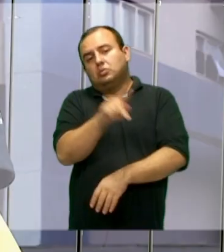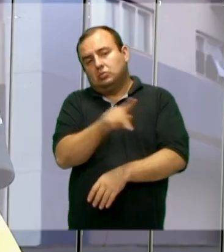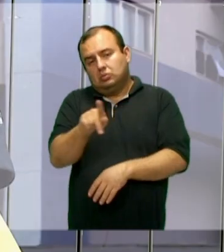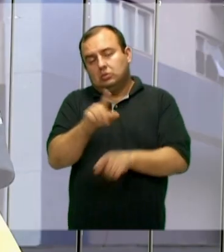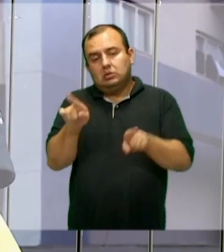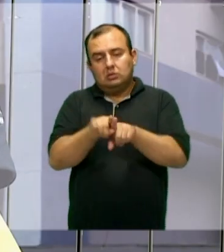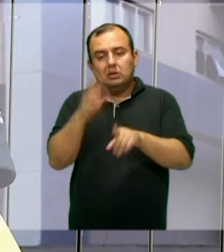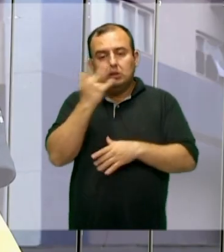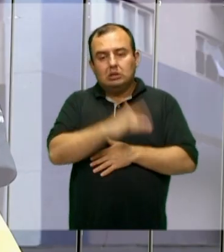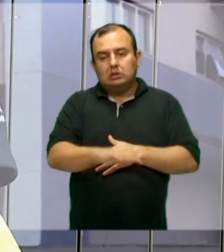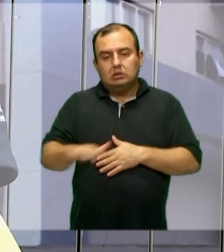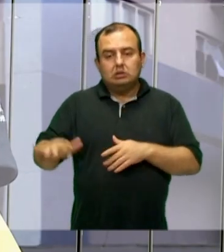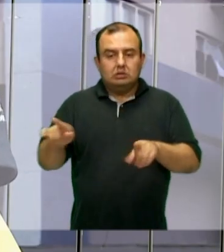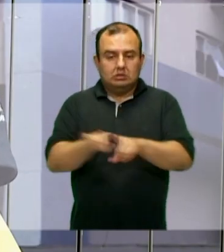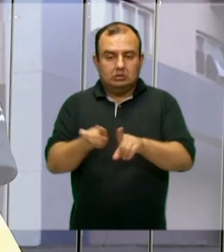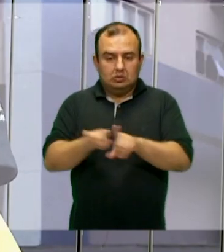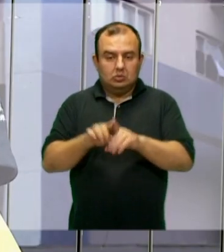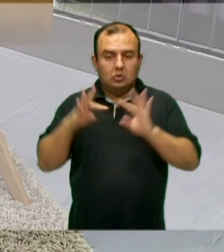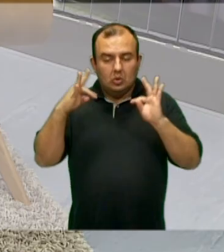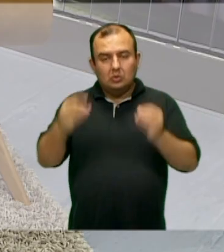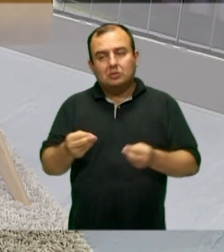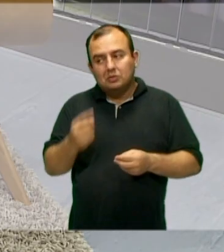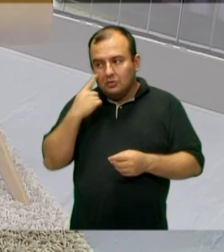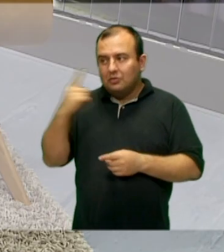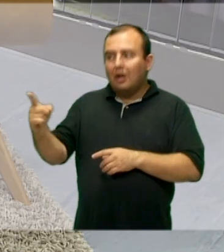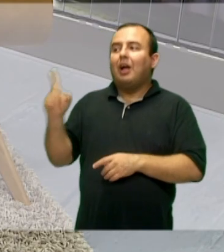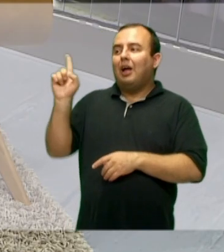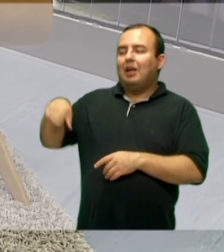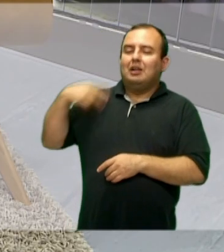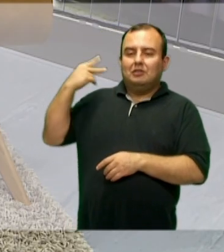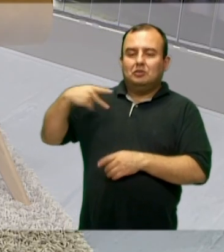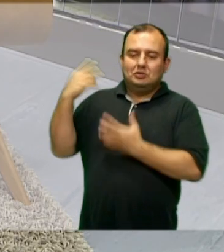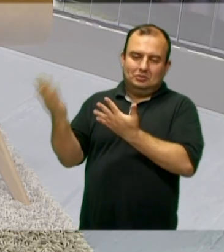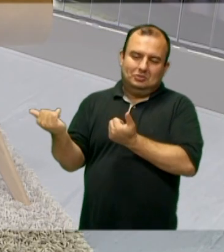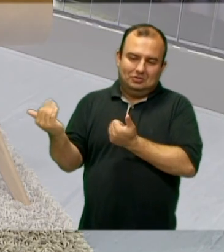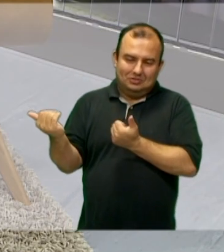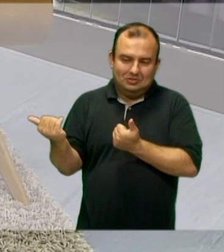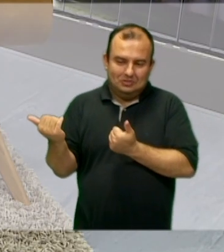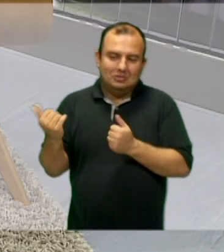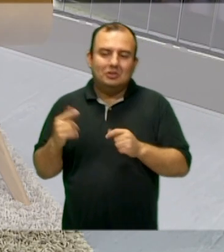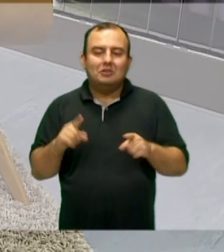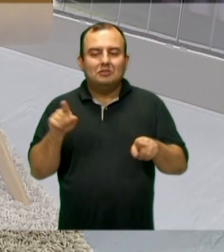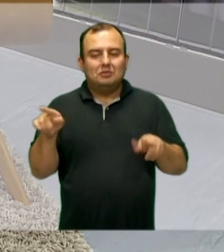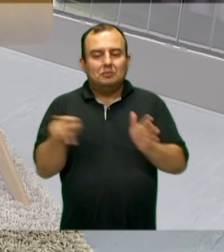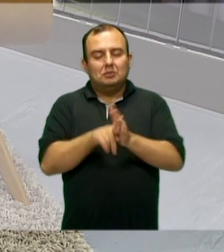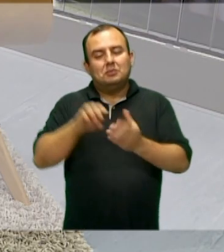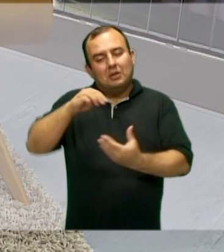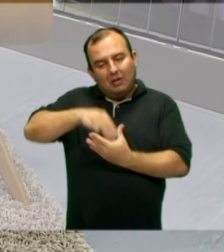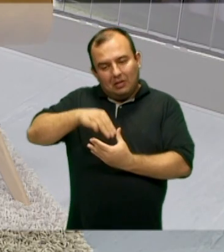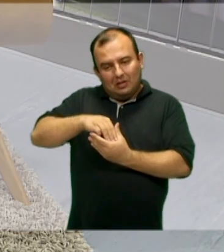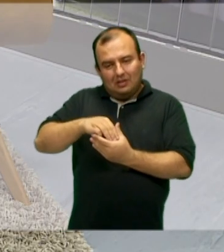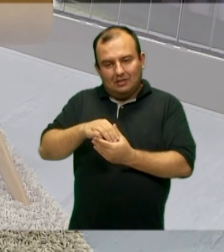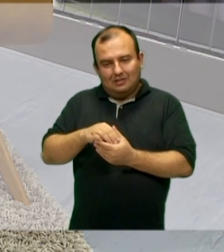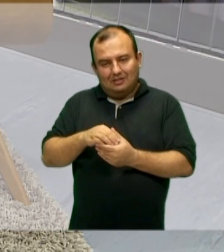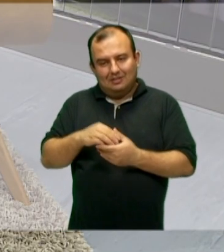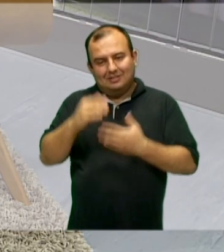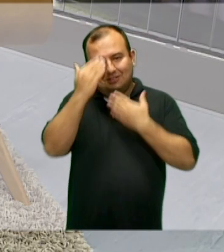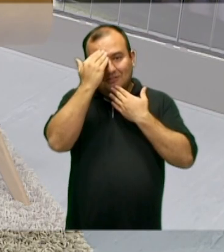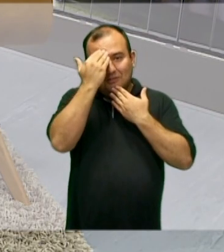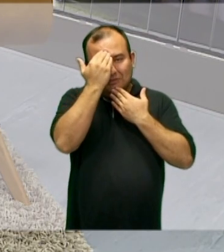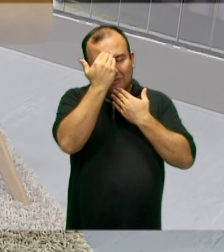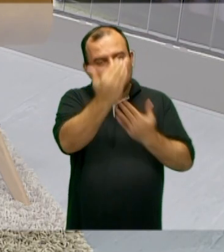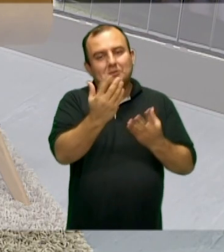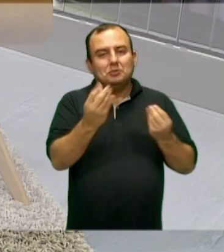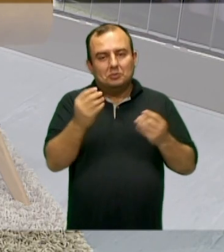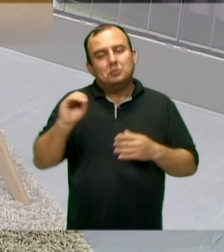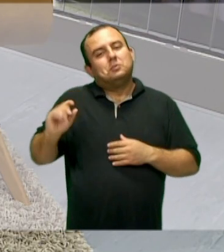até crianças menores. Então, todos já te identificam como o vereador mirim do colégio. Sim, eu sou muito grato por essa oportunidade,